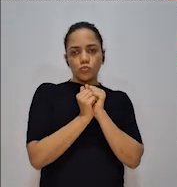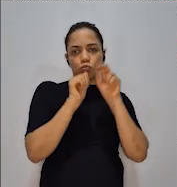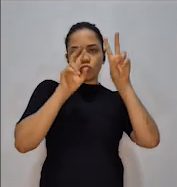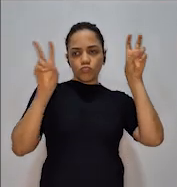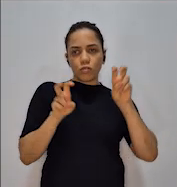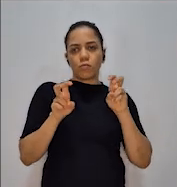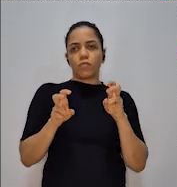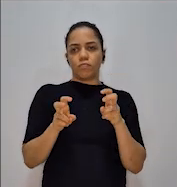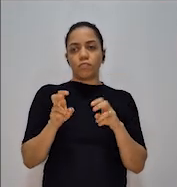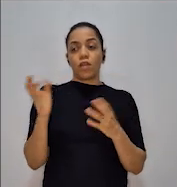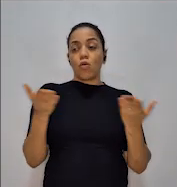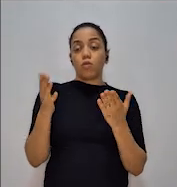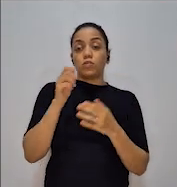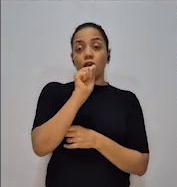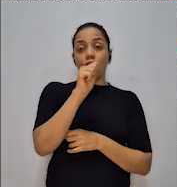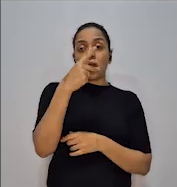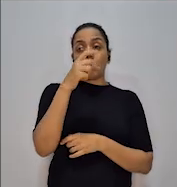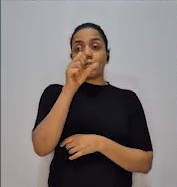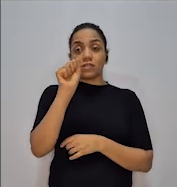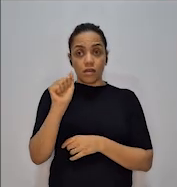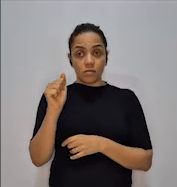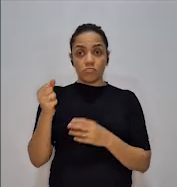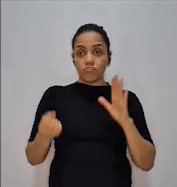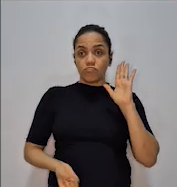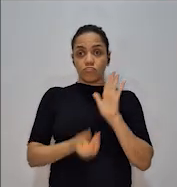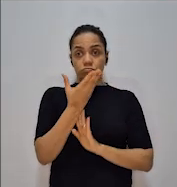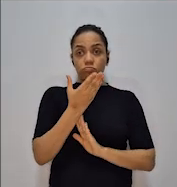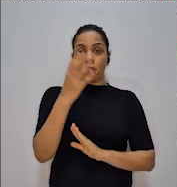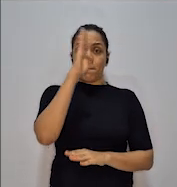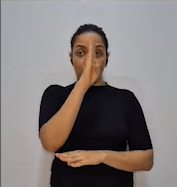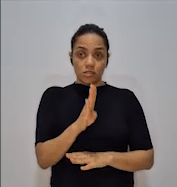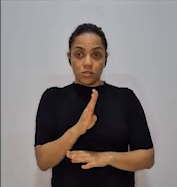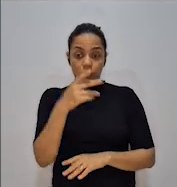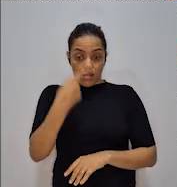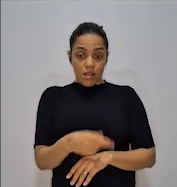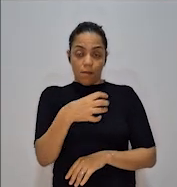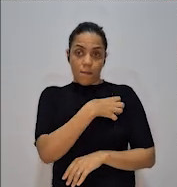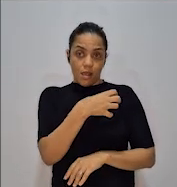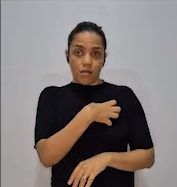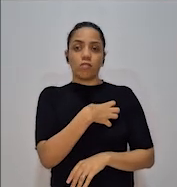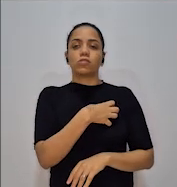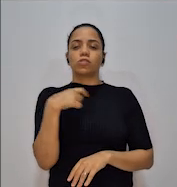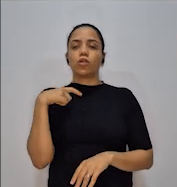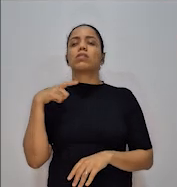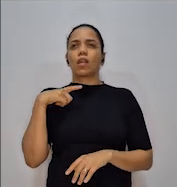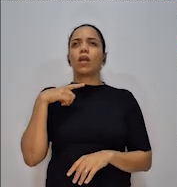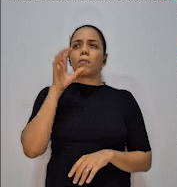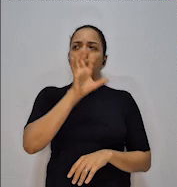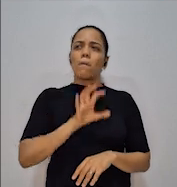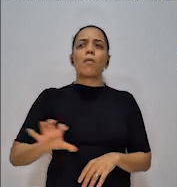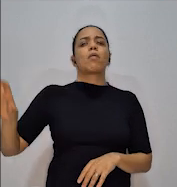APSA surge no Brasil, e na Bahia especificamente. A gente montou as nossas regionais no